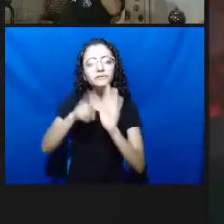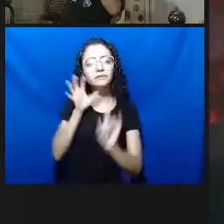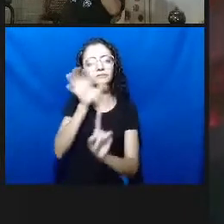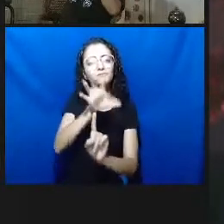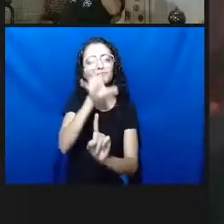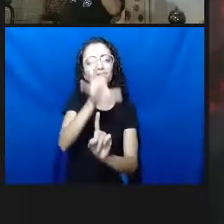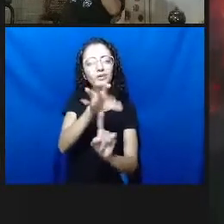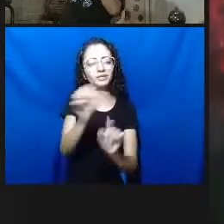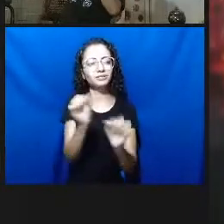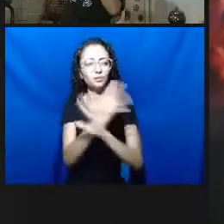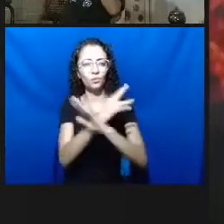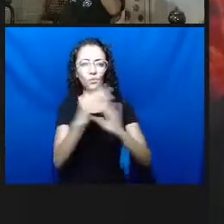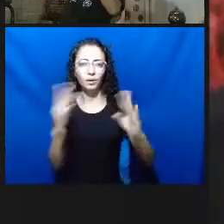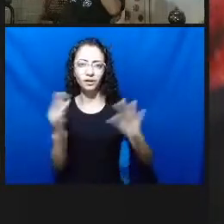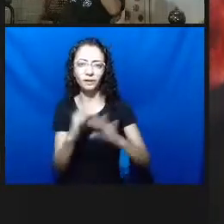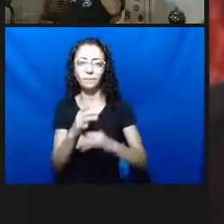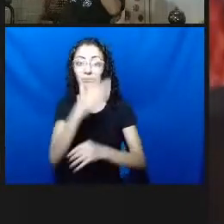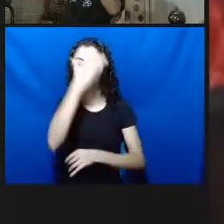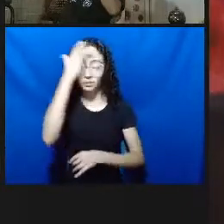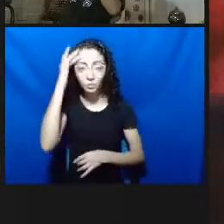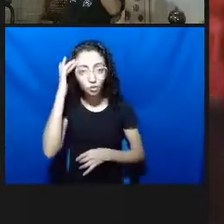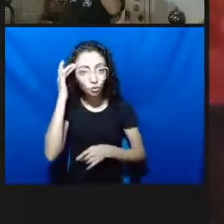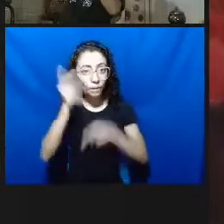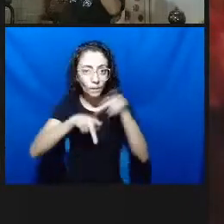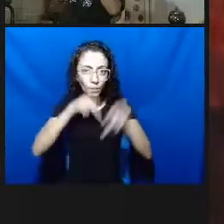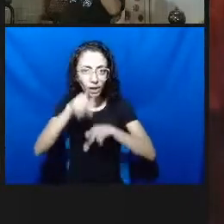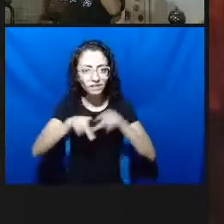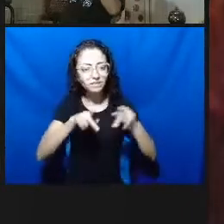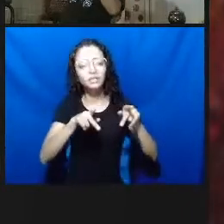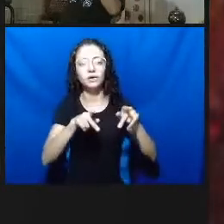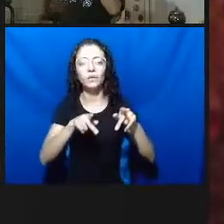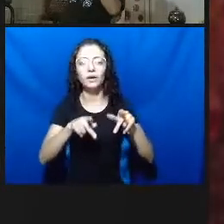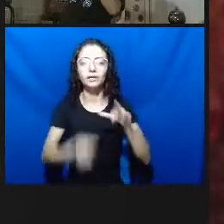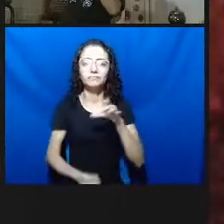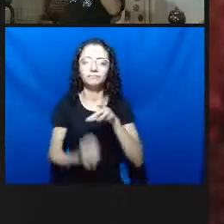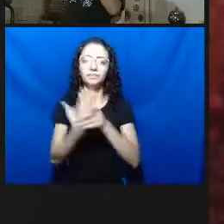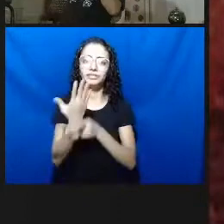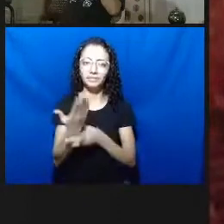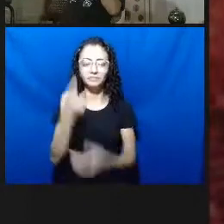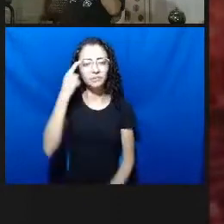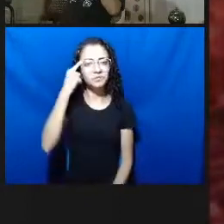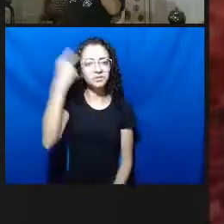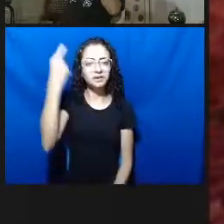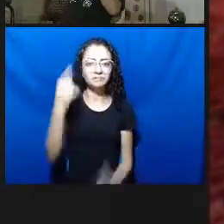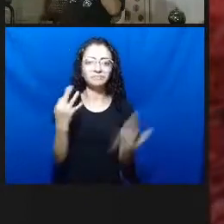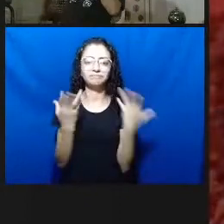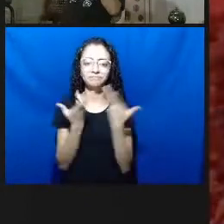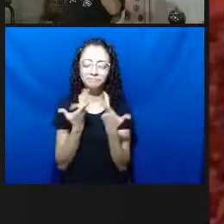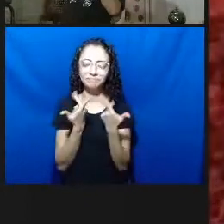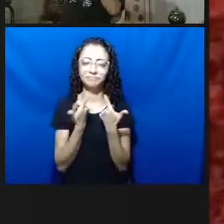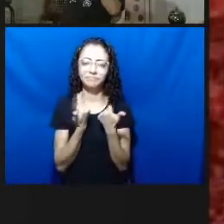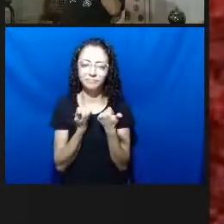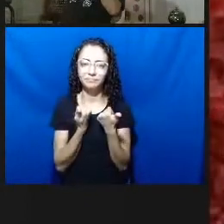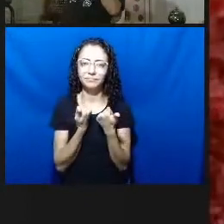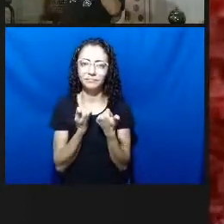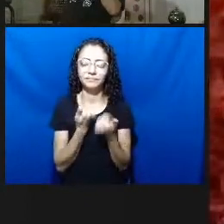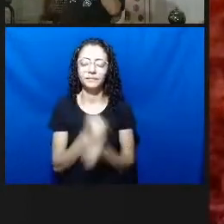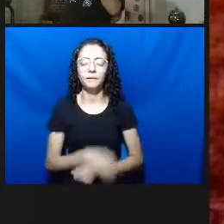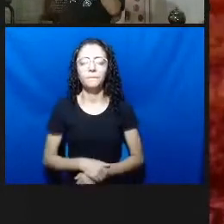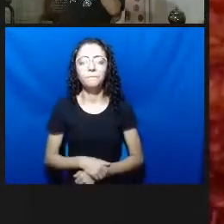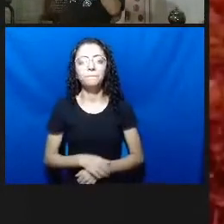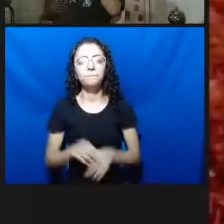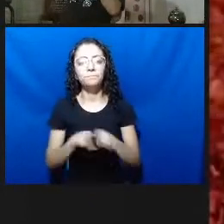população. Essa ideia é uma ideia fantástica. Esse horizonte